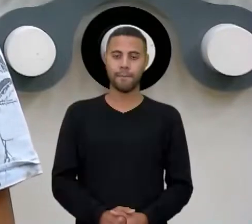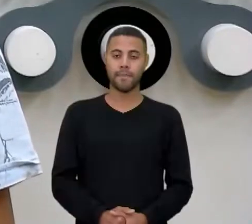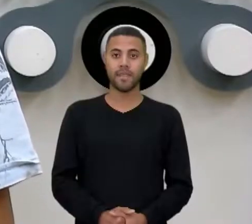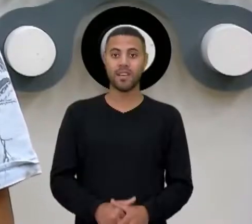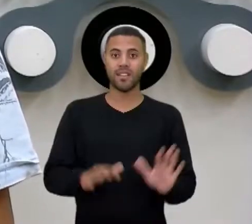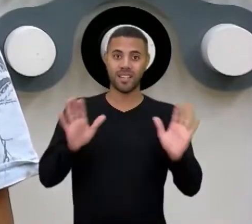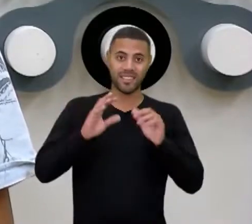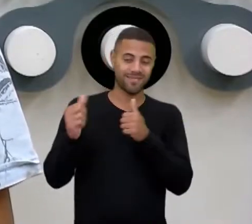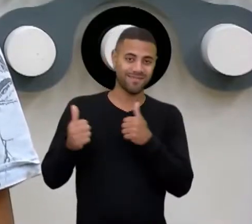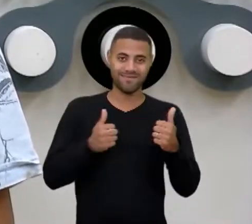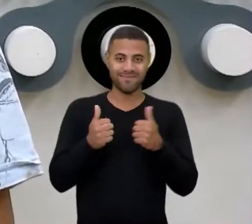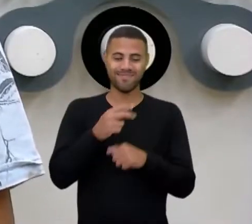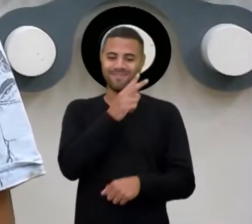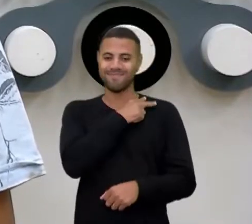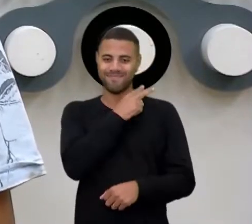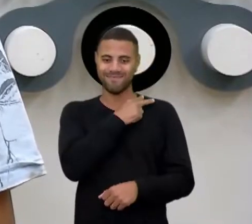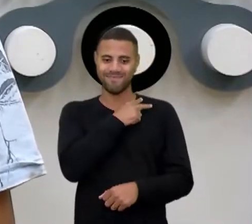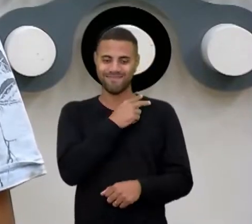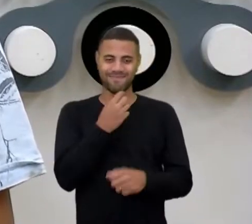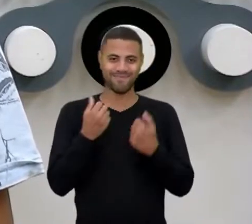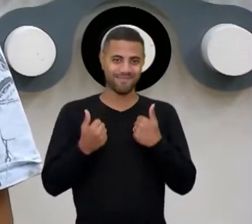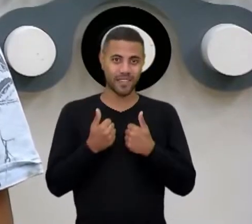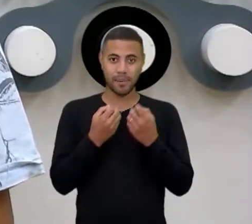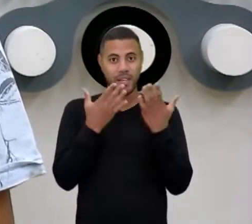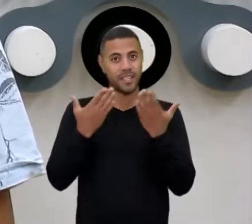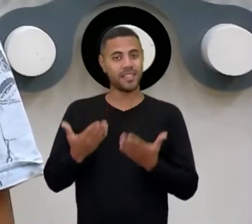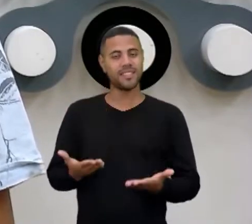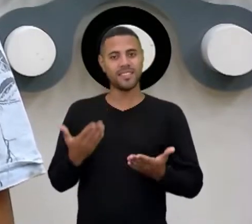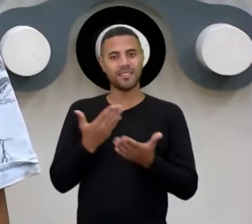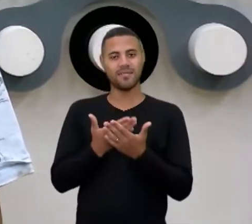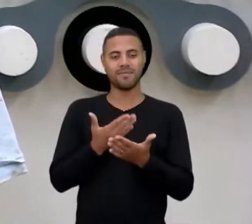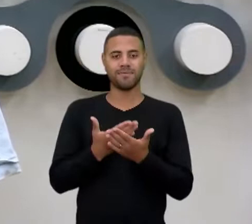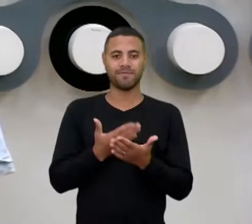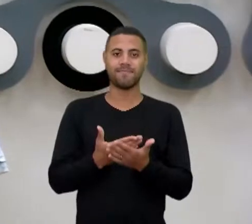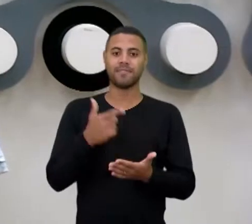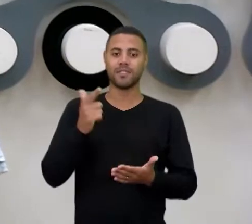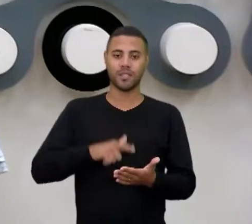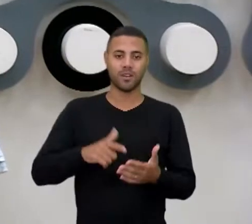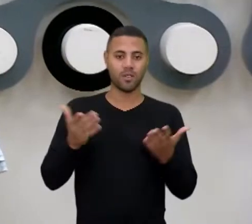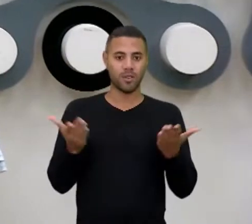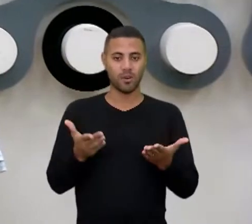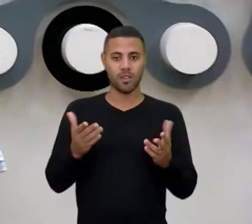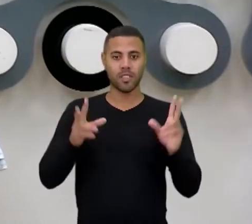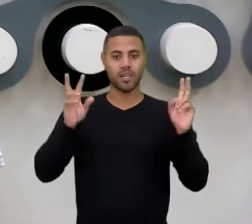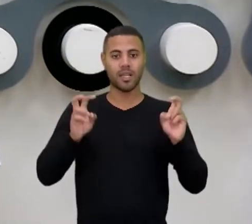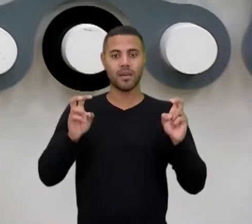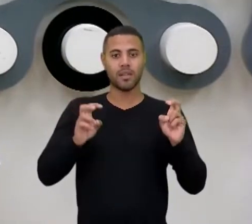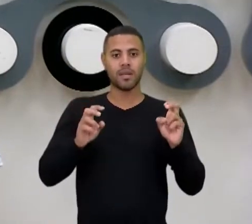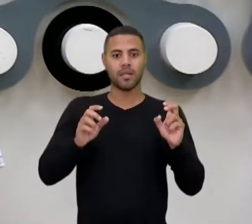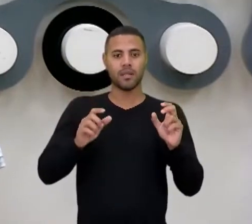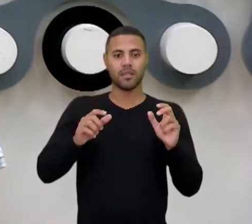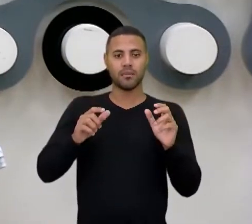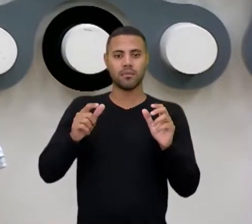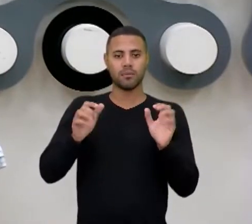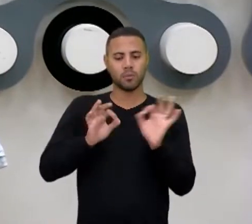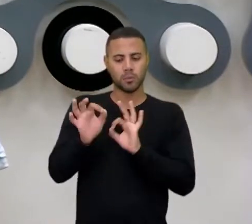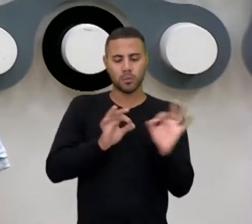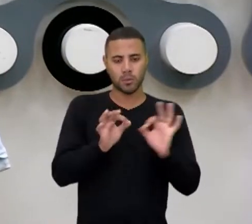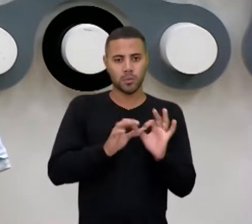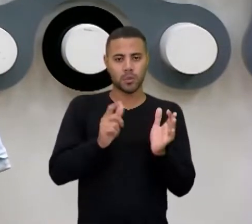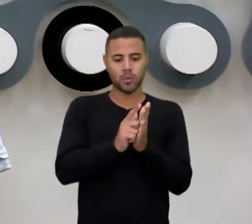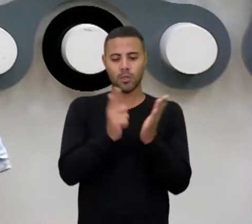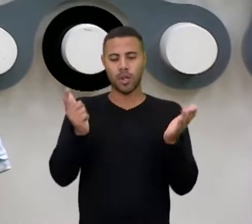Olá, estudantes da segunda série do ensino médio, sejam bem-vindos à nossa aula hoje de Laboratório de Produção Jornalística do